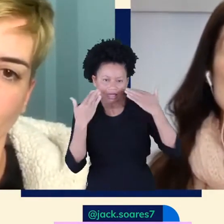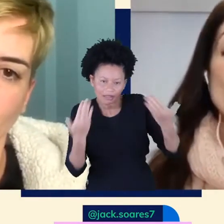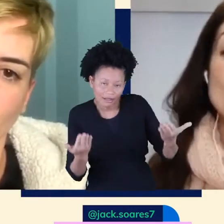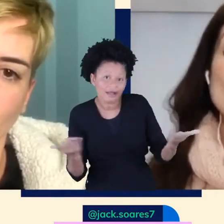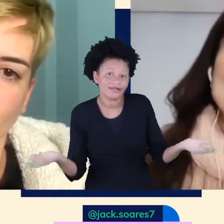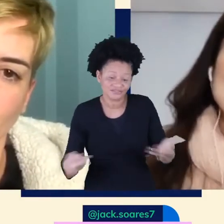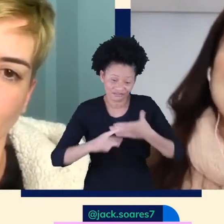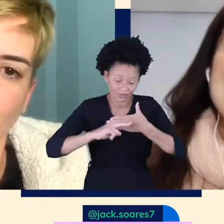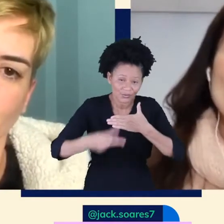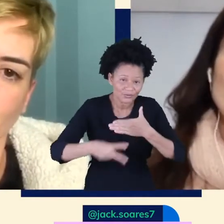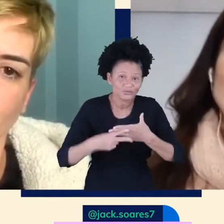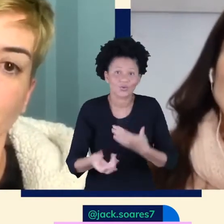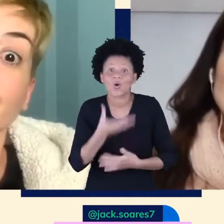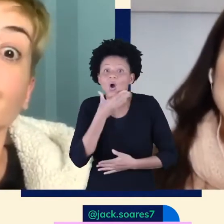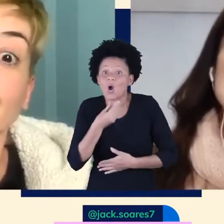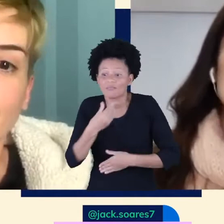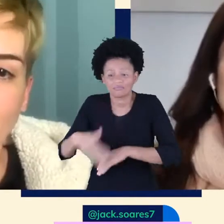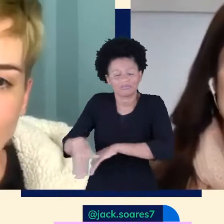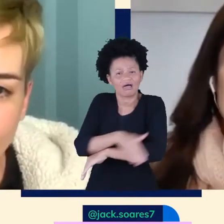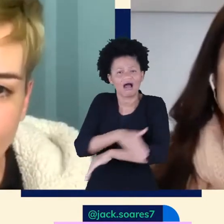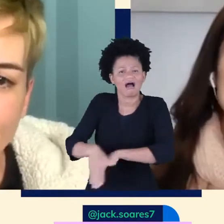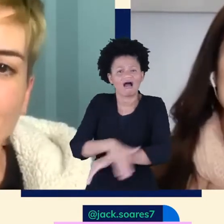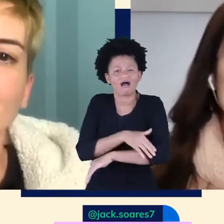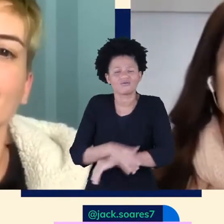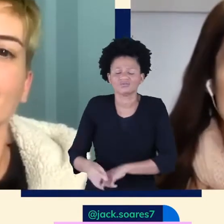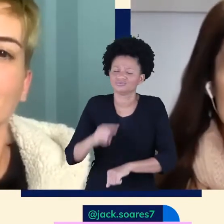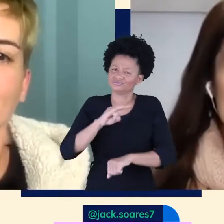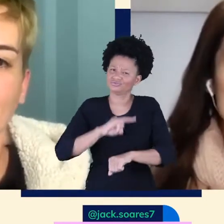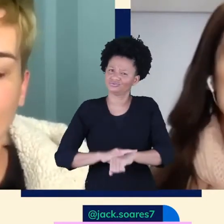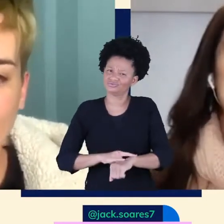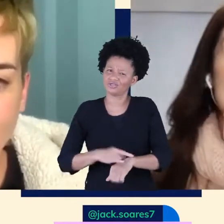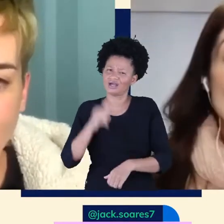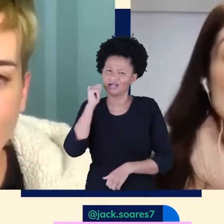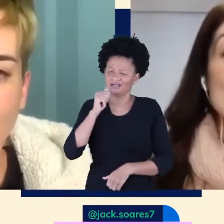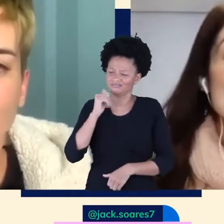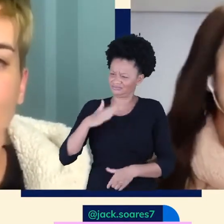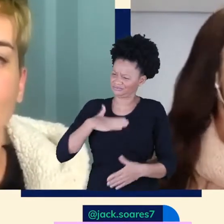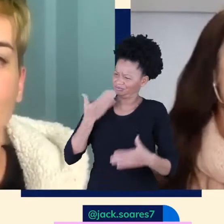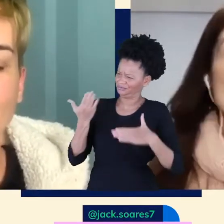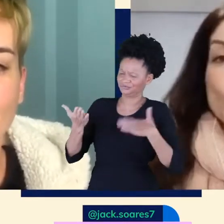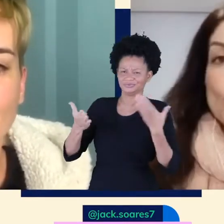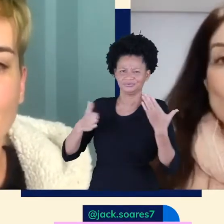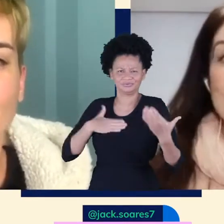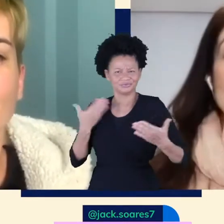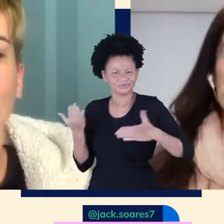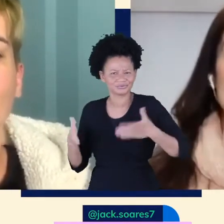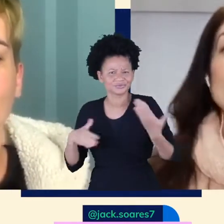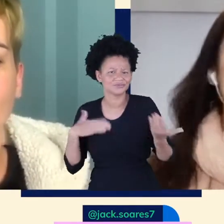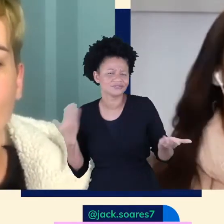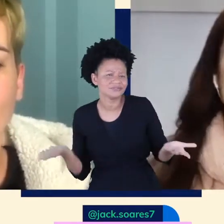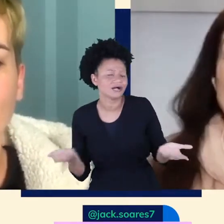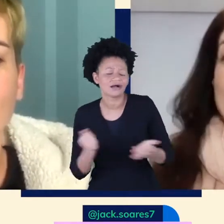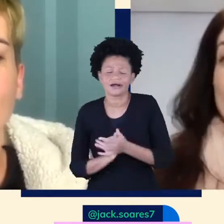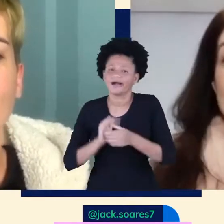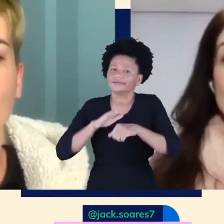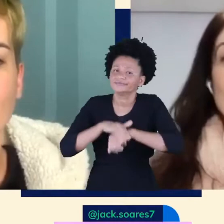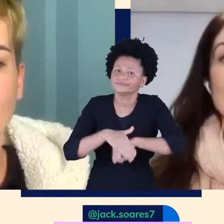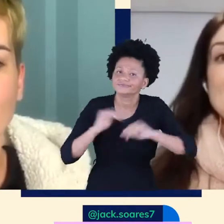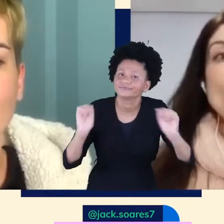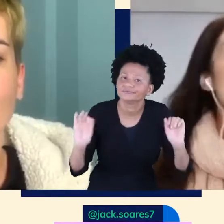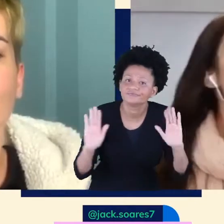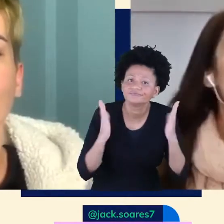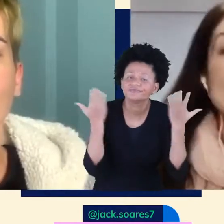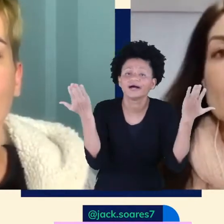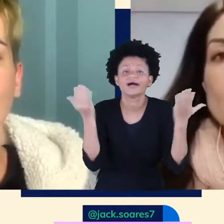Fafá? Os homens fazem xixi na rua. E muitas mulheres se assustam com isso quando a gente está de noite numa